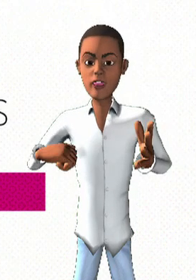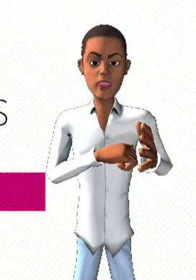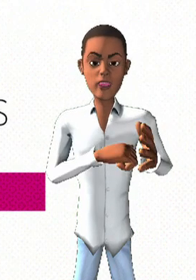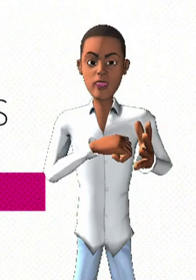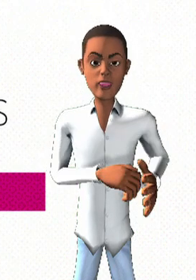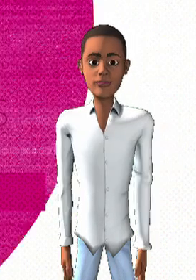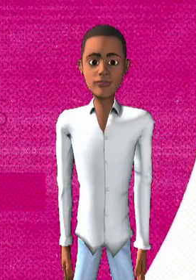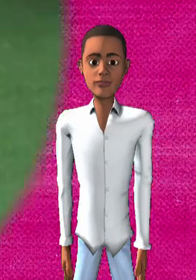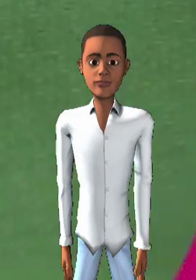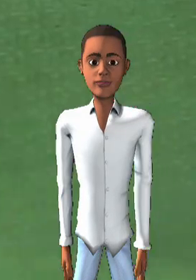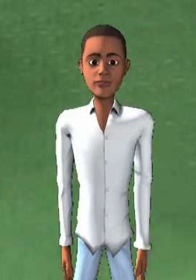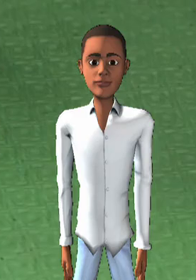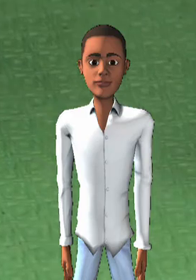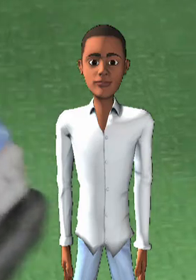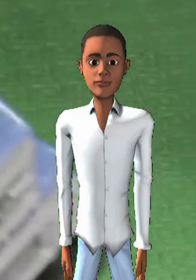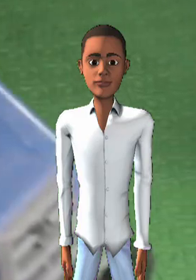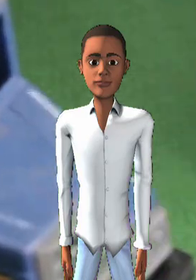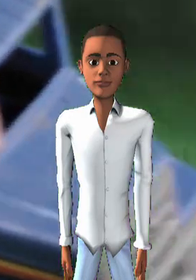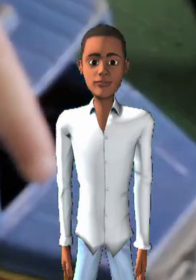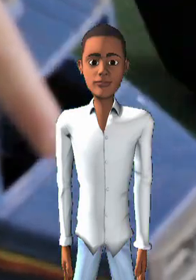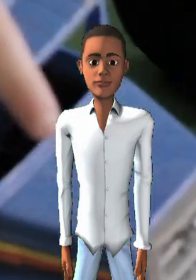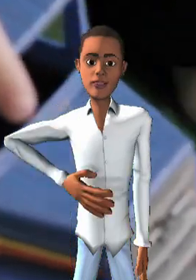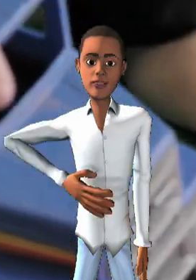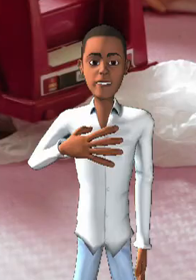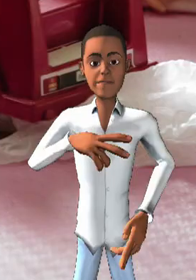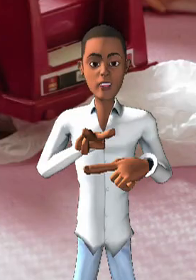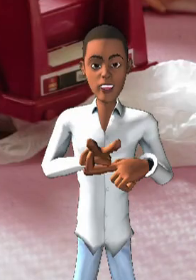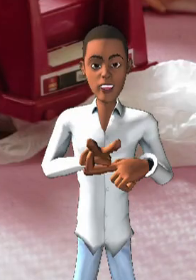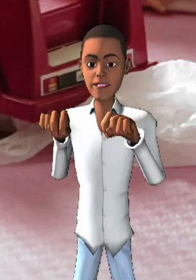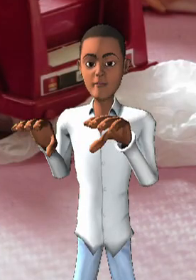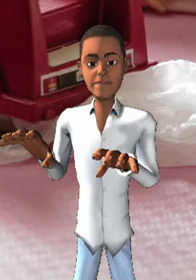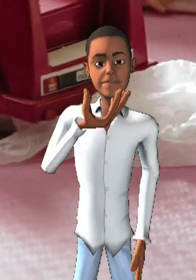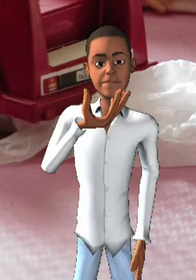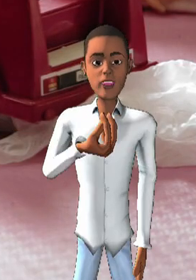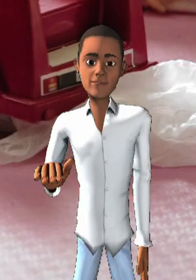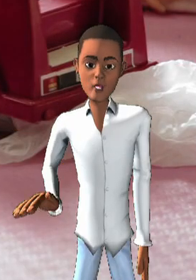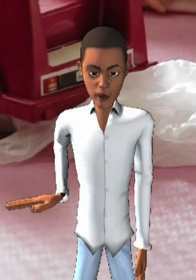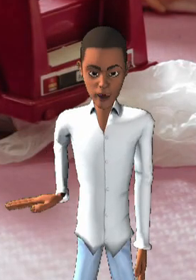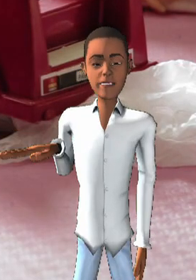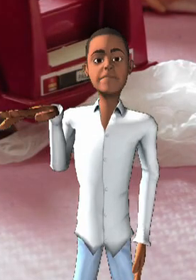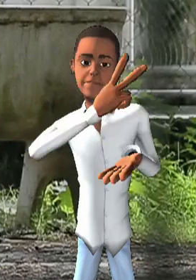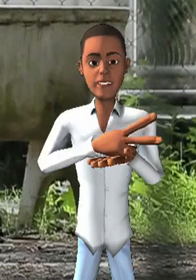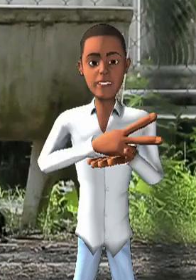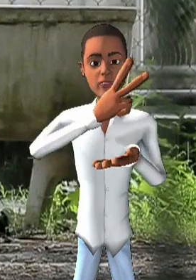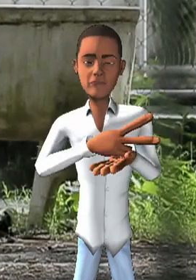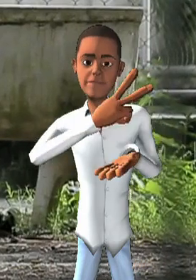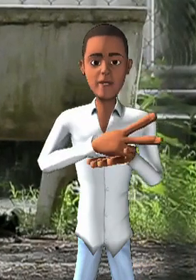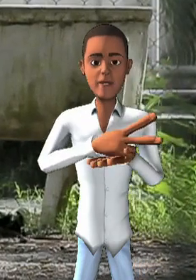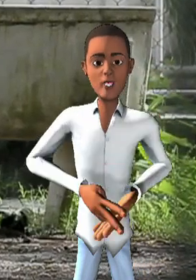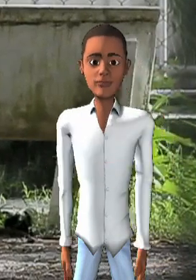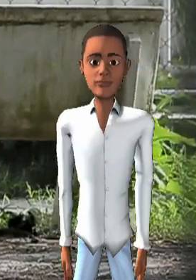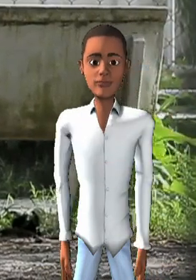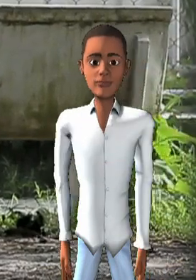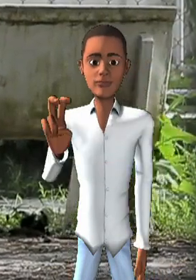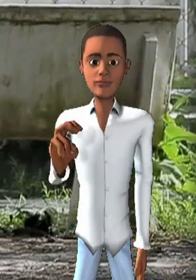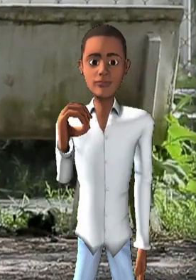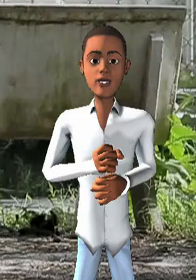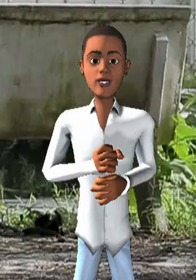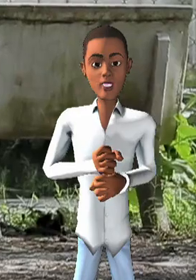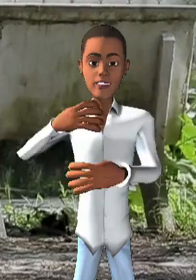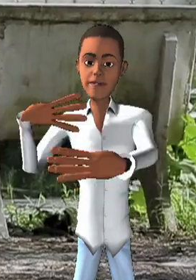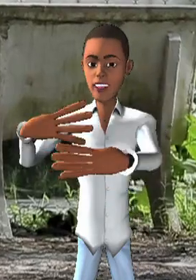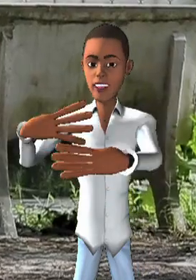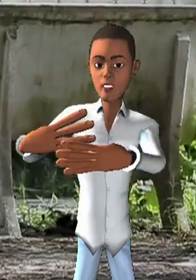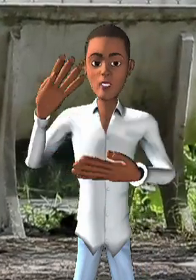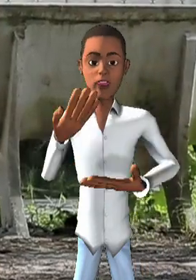momento de sua vida. Carrinho de brinquedo. Na criação dos meninos mudou muito pouco, mesmo. De 50